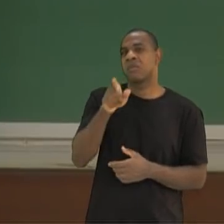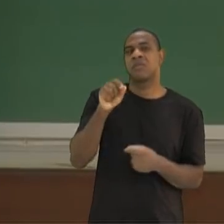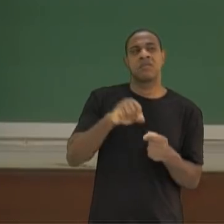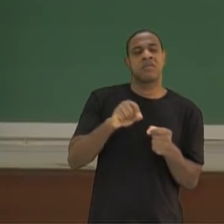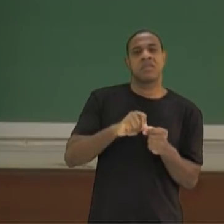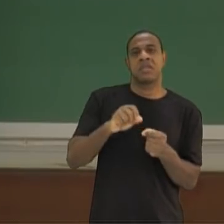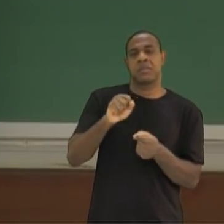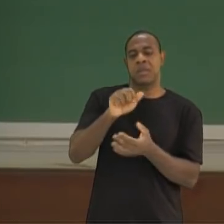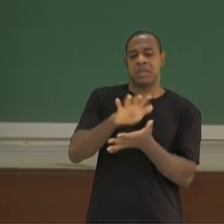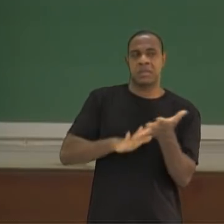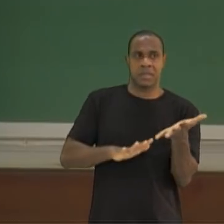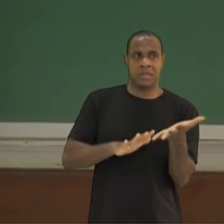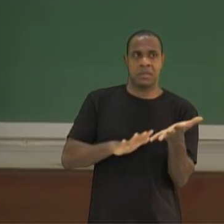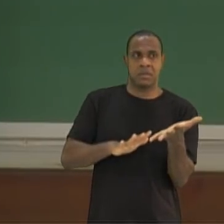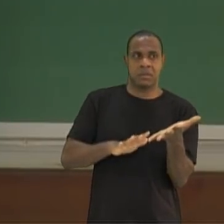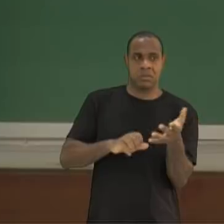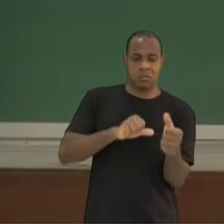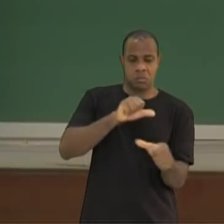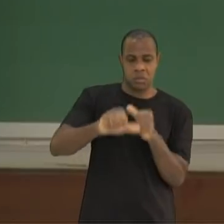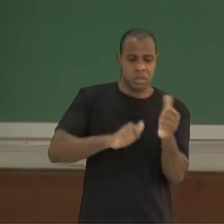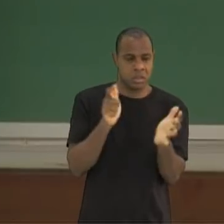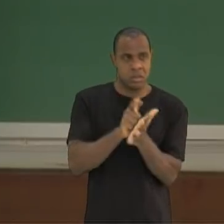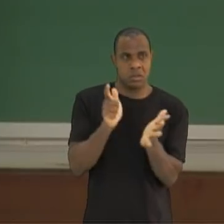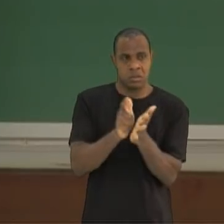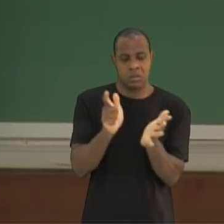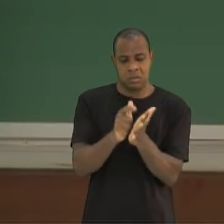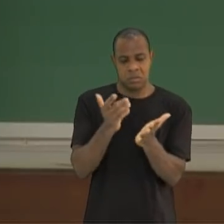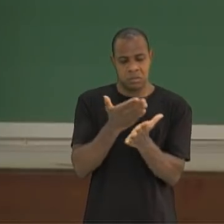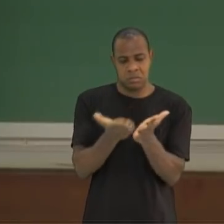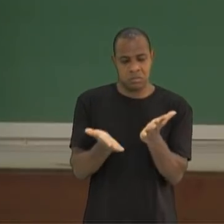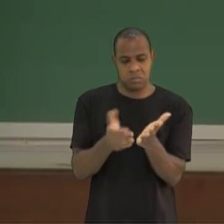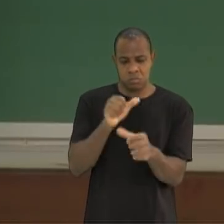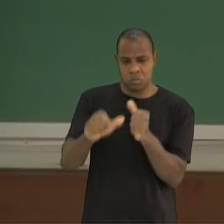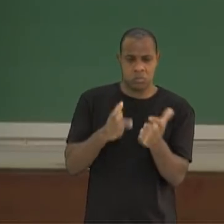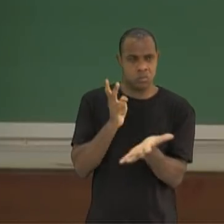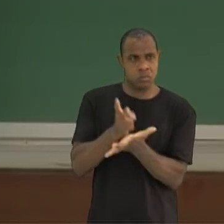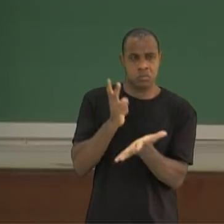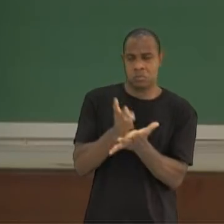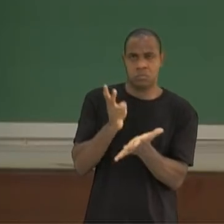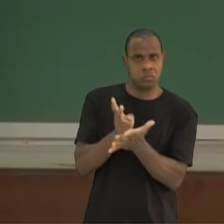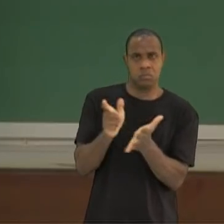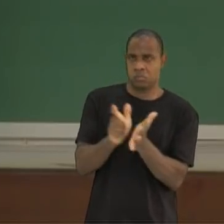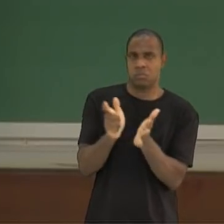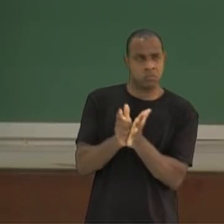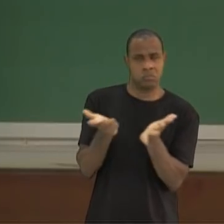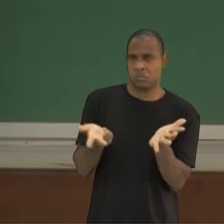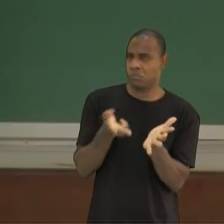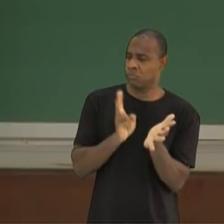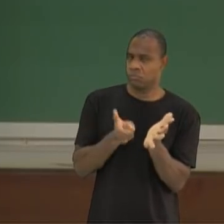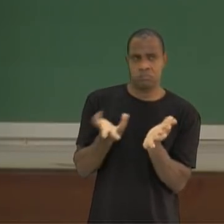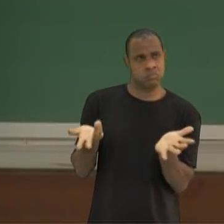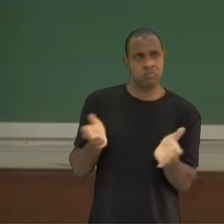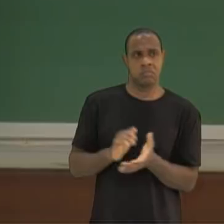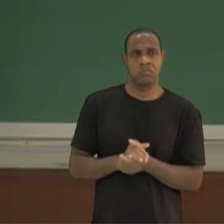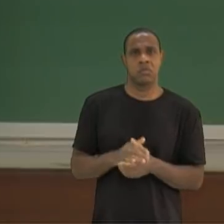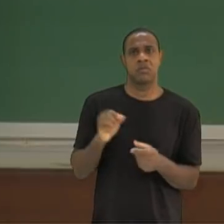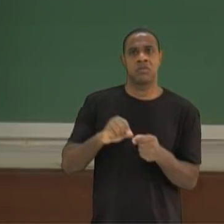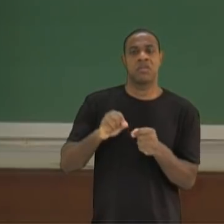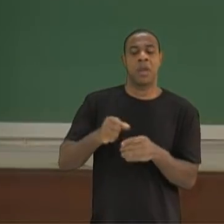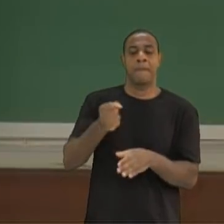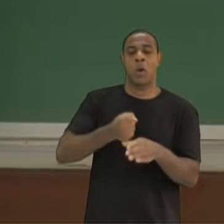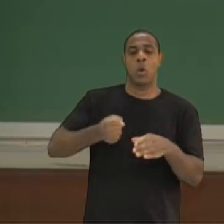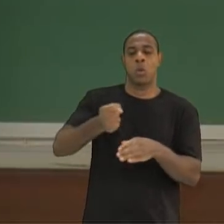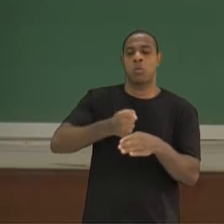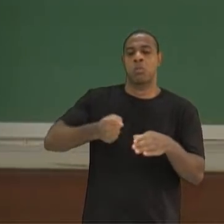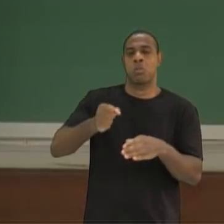lição de casa. Mudou? A folha de papel deixou de ser folha de papel? Não deixou, continua sendo a mesma coisa. Você vai fazer um bolo,